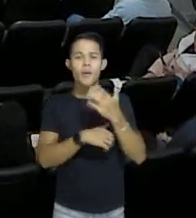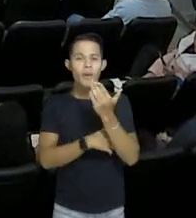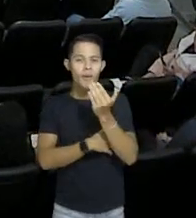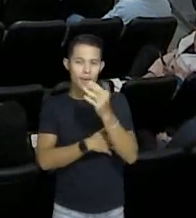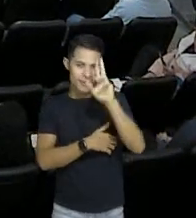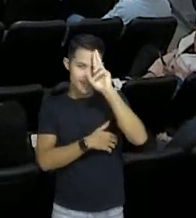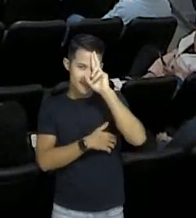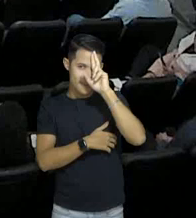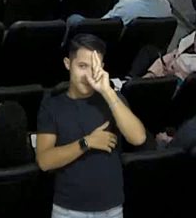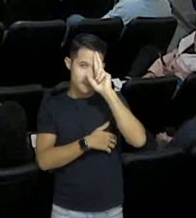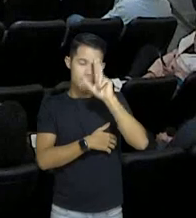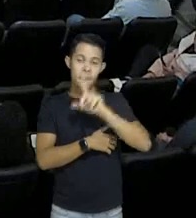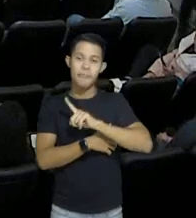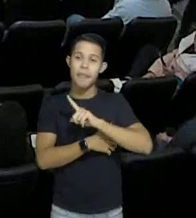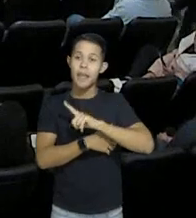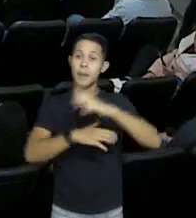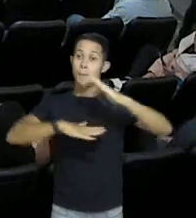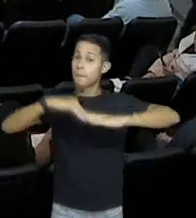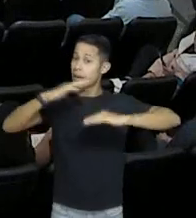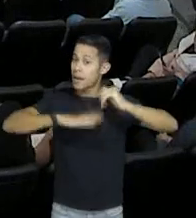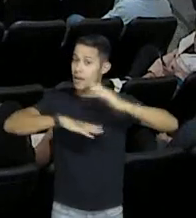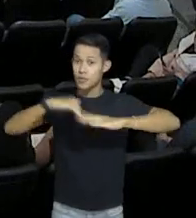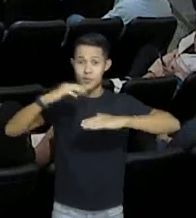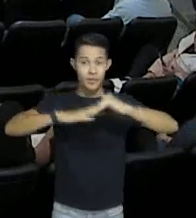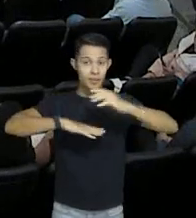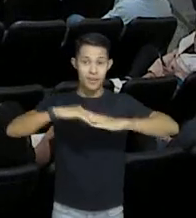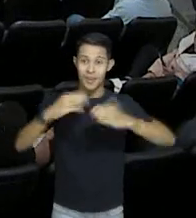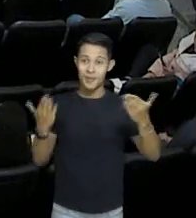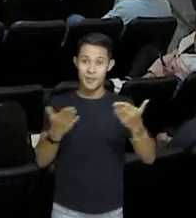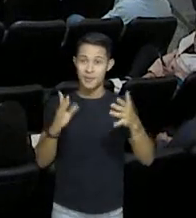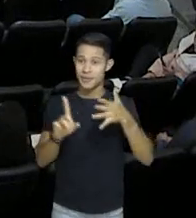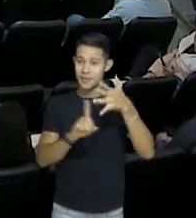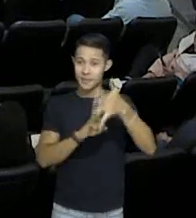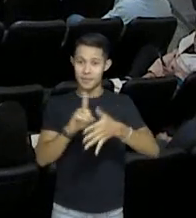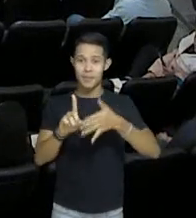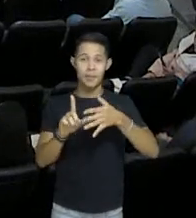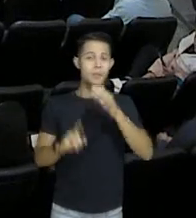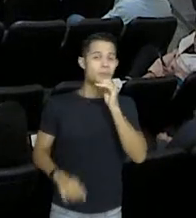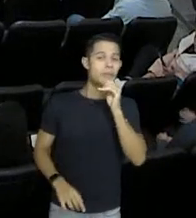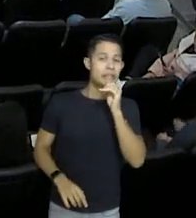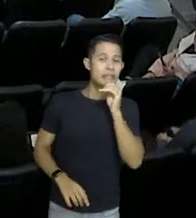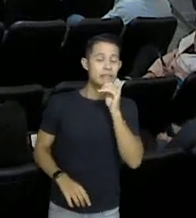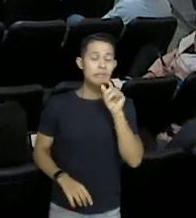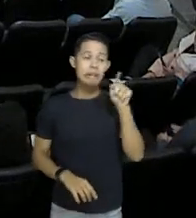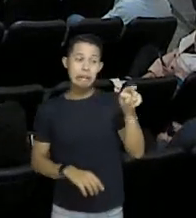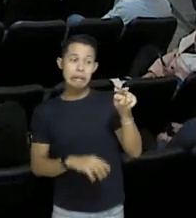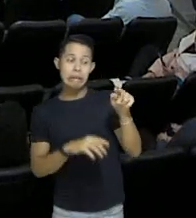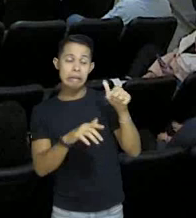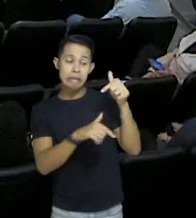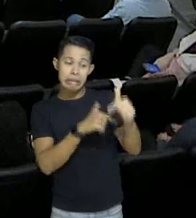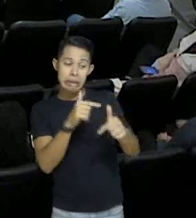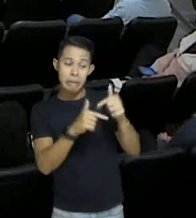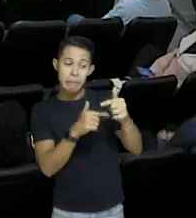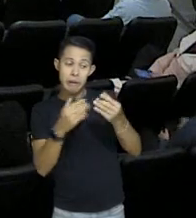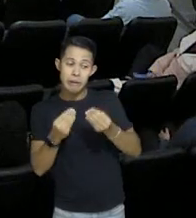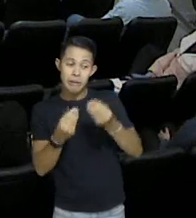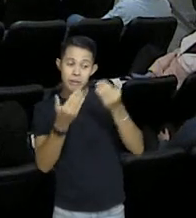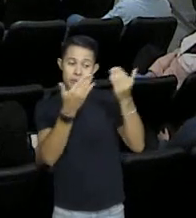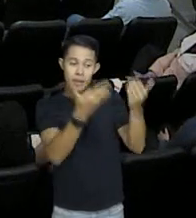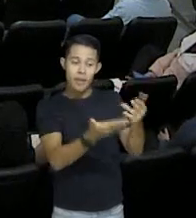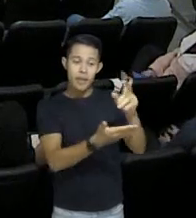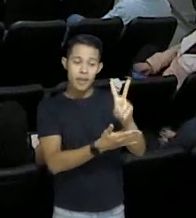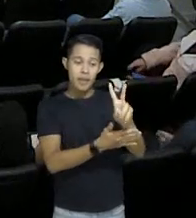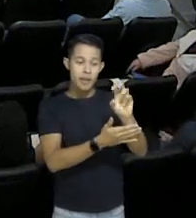a nossa prática. Hoje, eu disse, poxa vida, aquela atividade que eu passei lá das vogais,